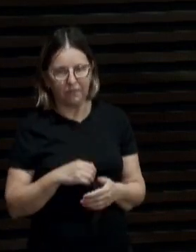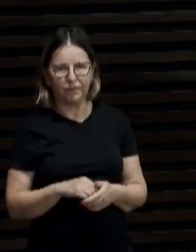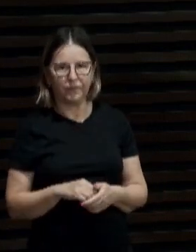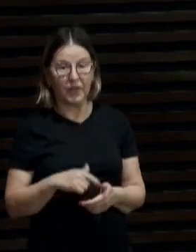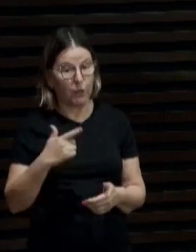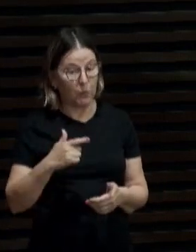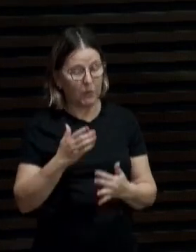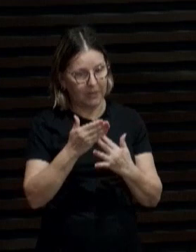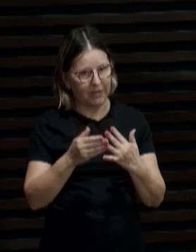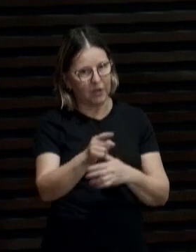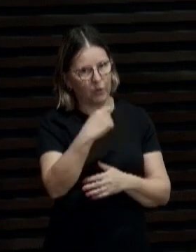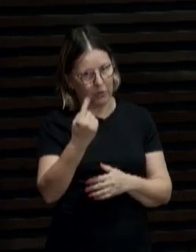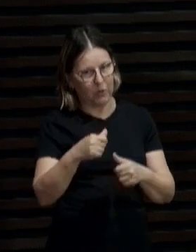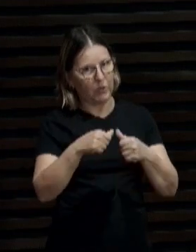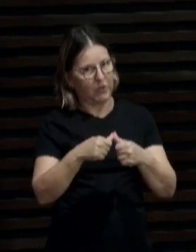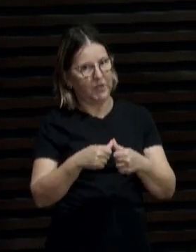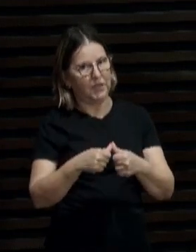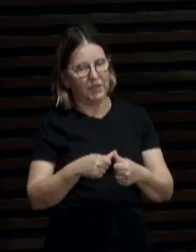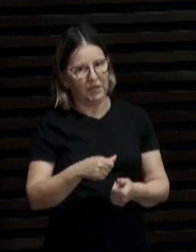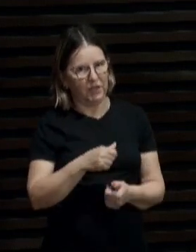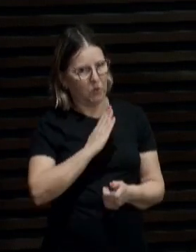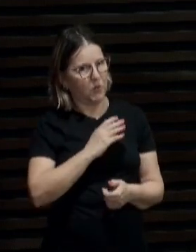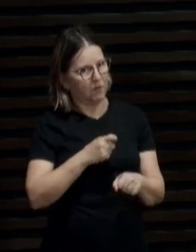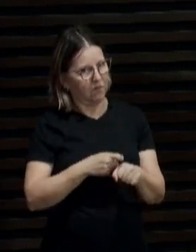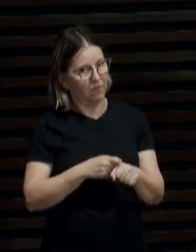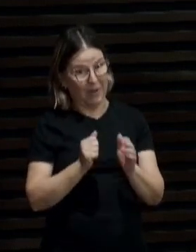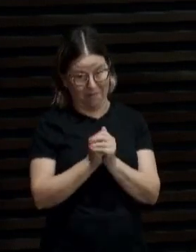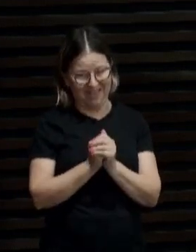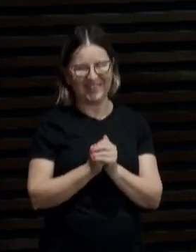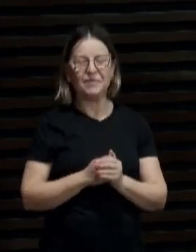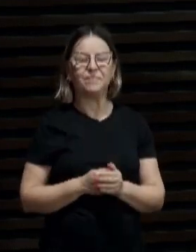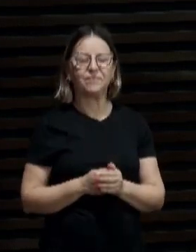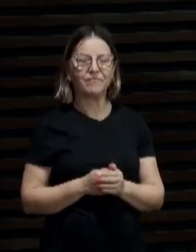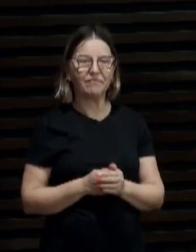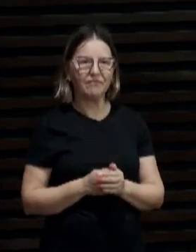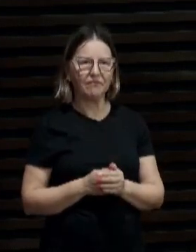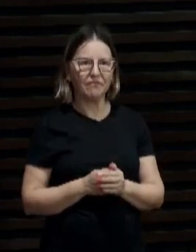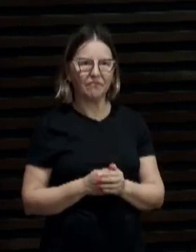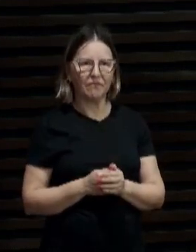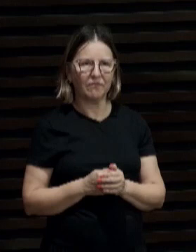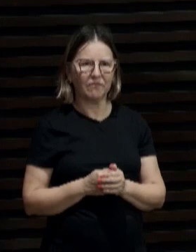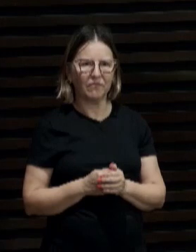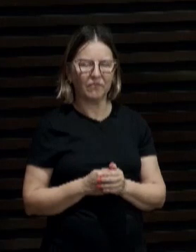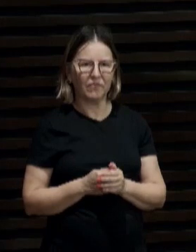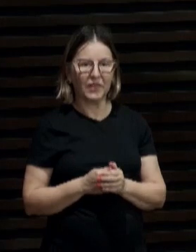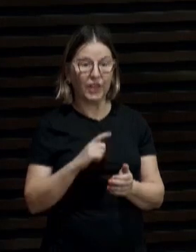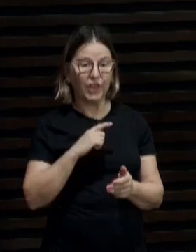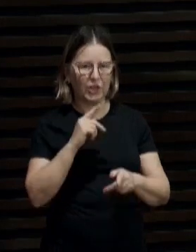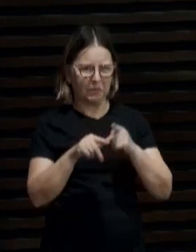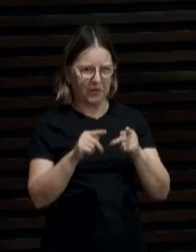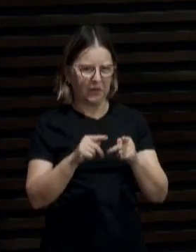entre nós esse tipo de coração, meus irmãos. Amém? Falando mal do caminho diante